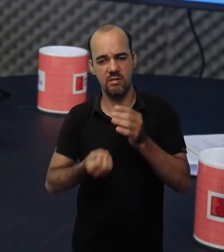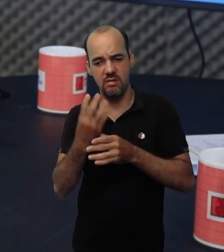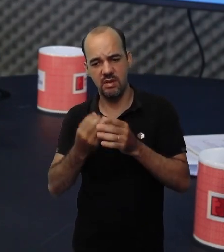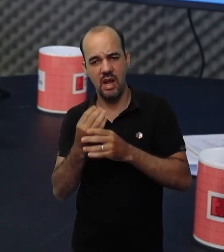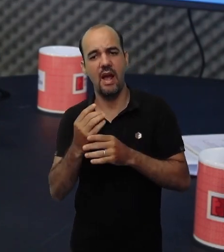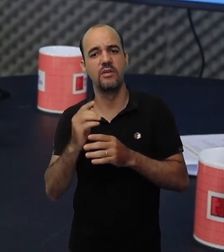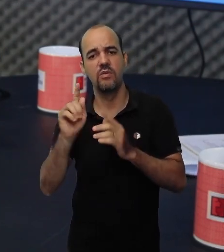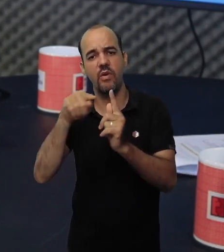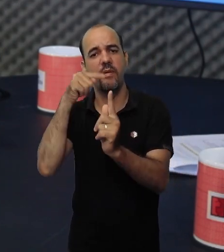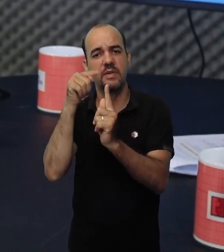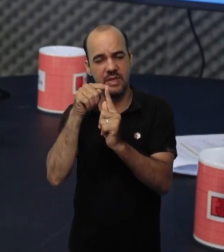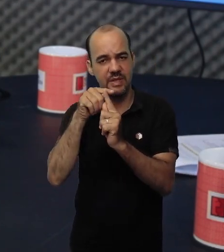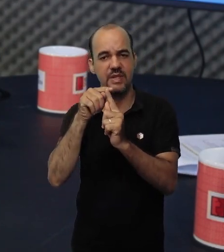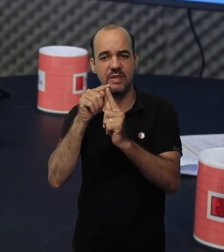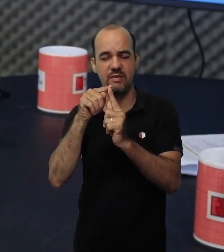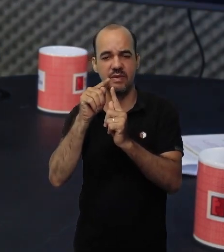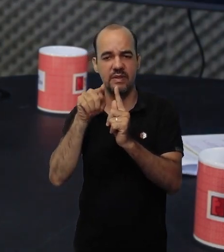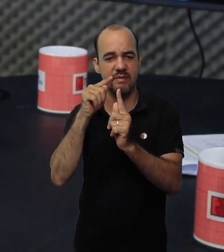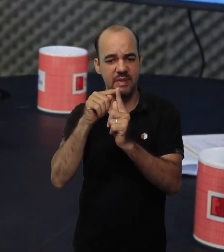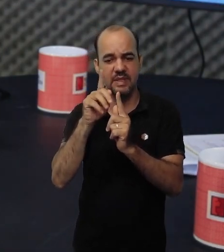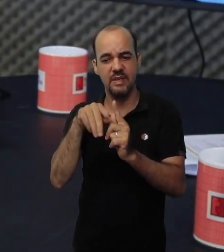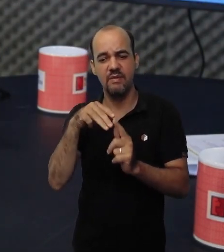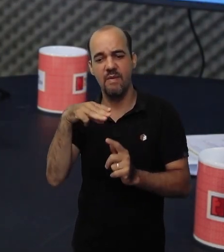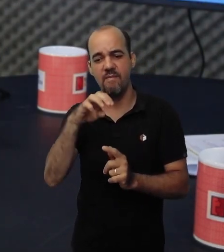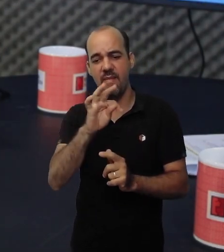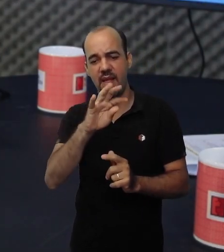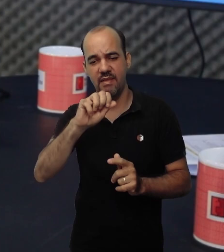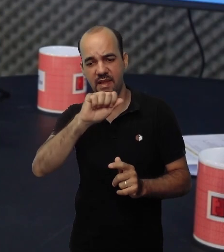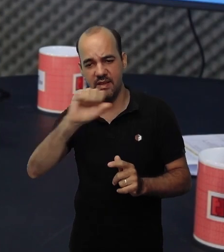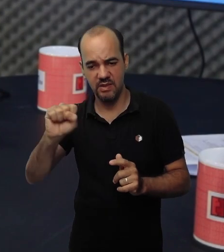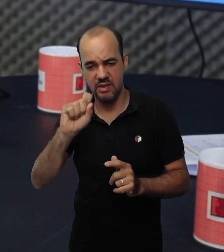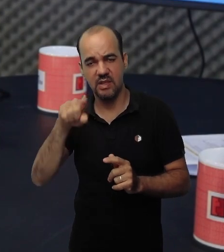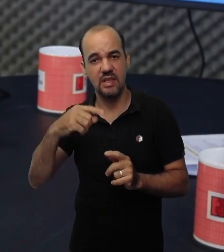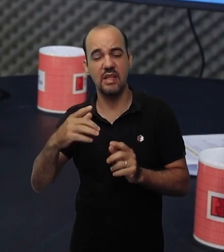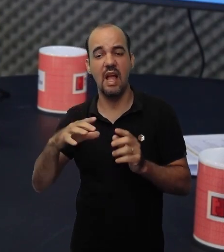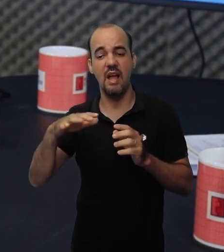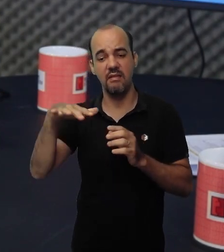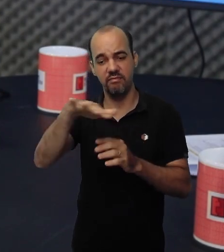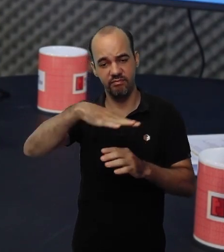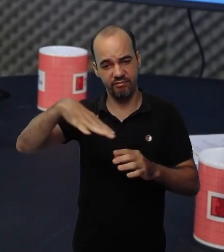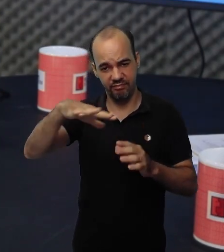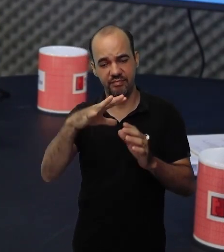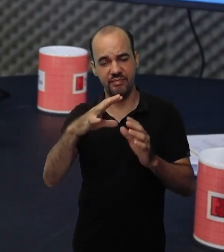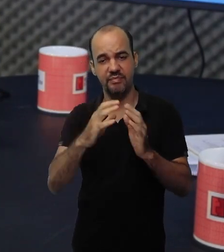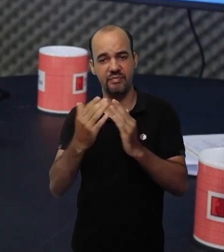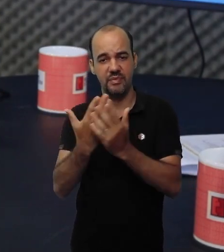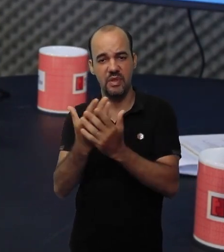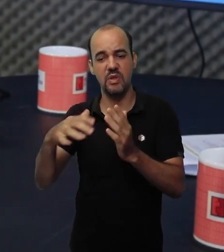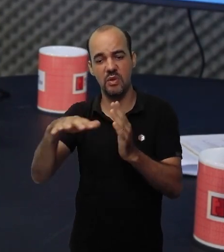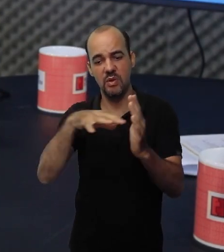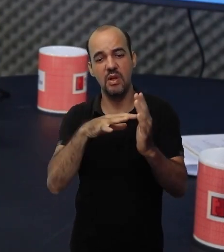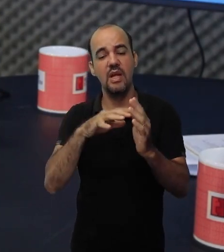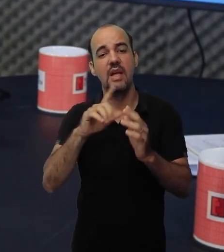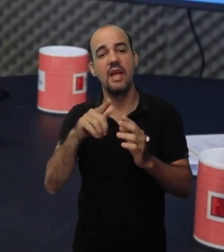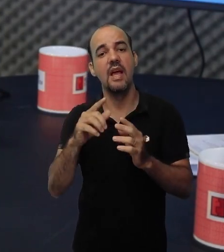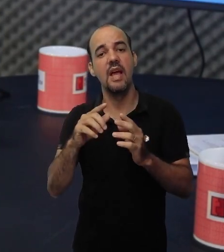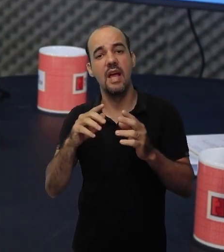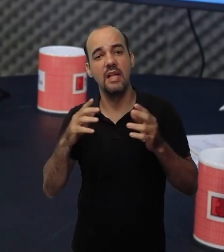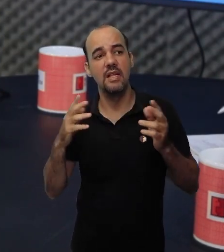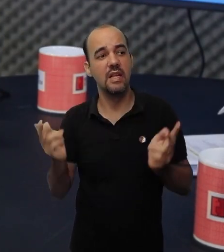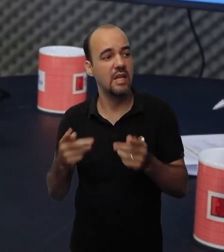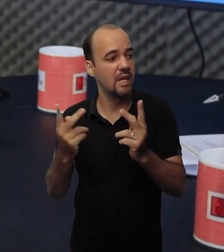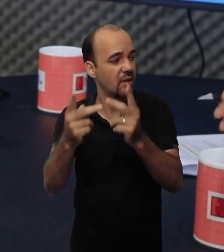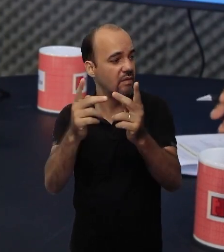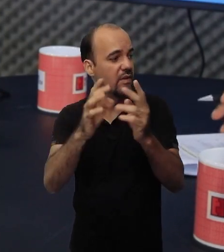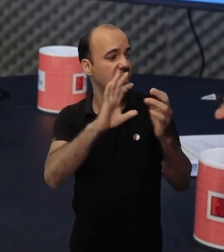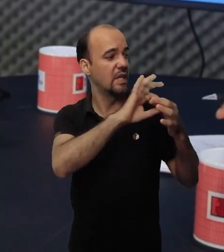regional, que é dar ênfase em projetos como das Olimpíadas e também o